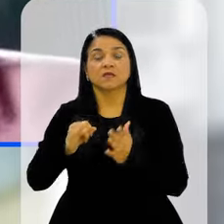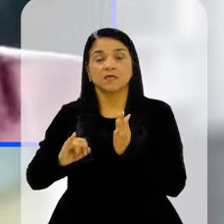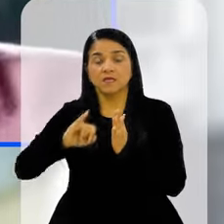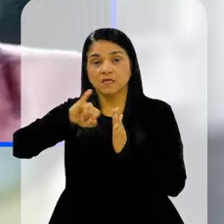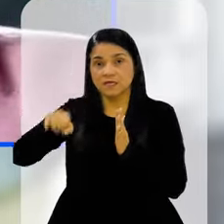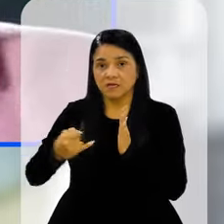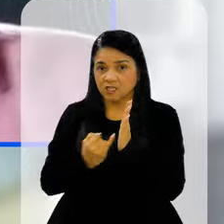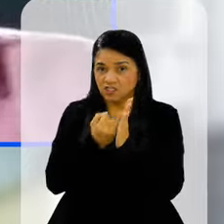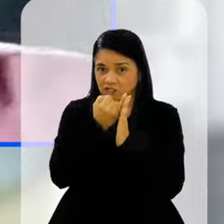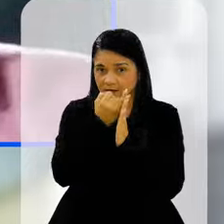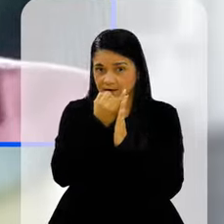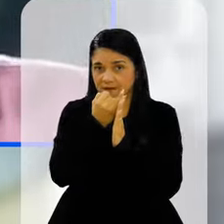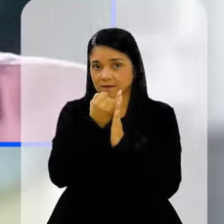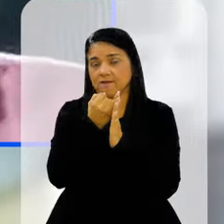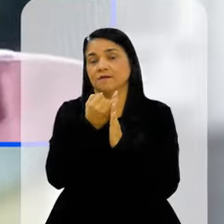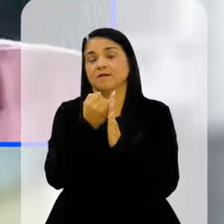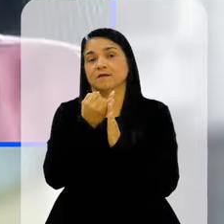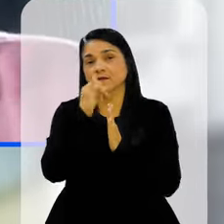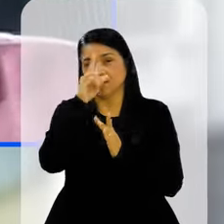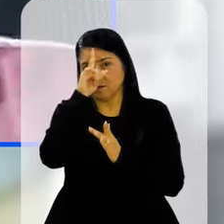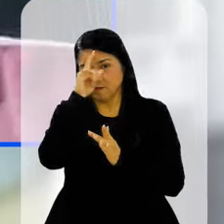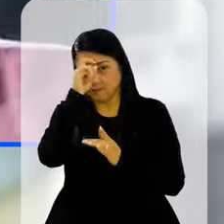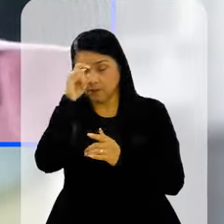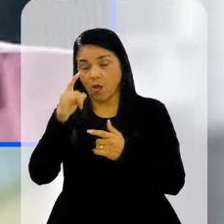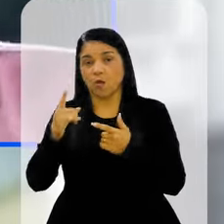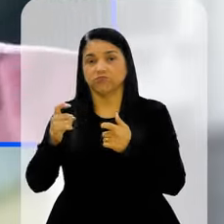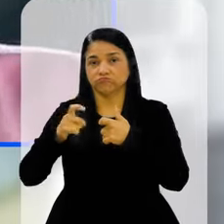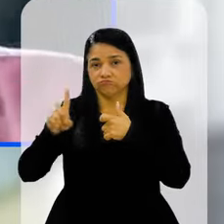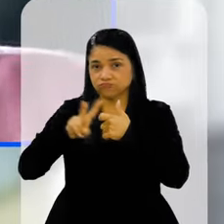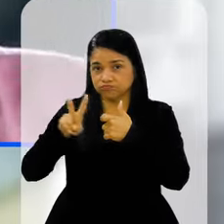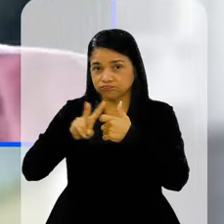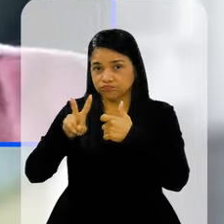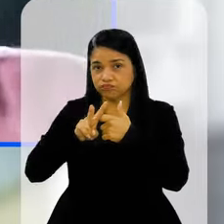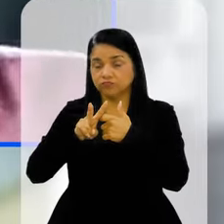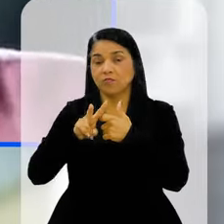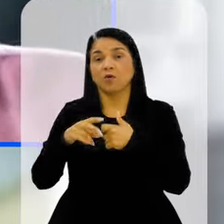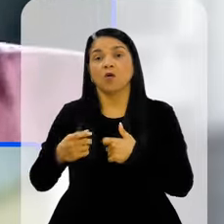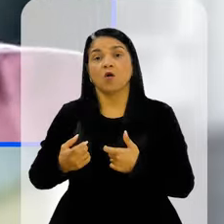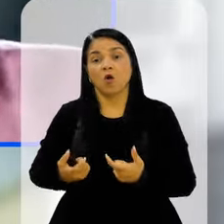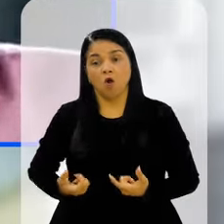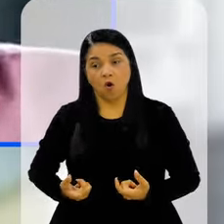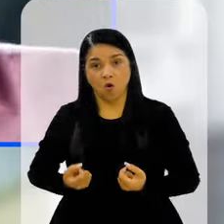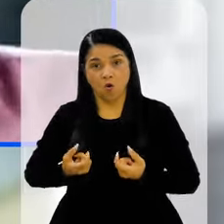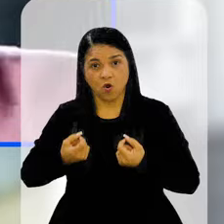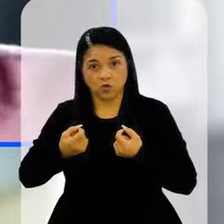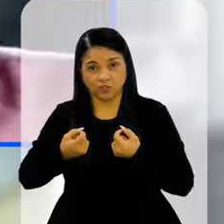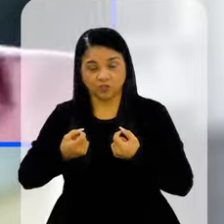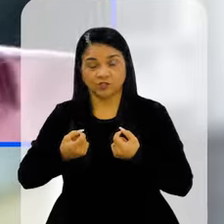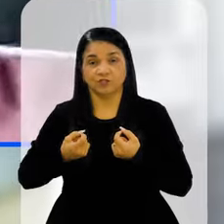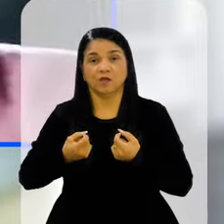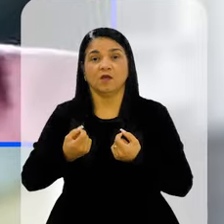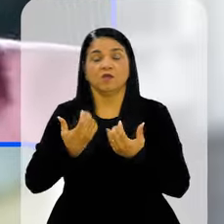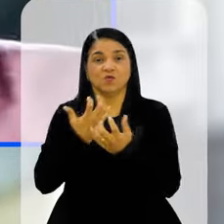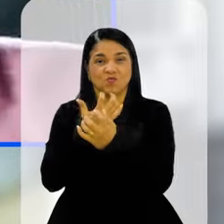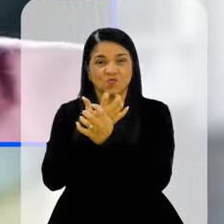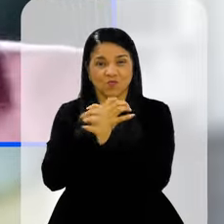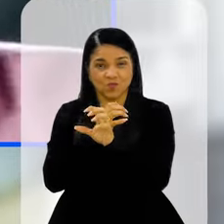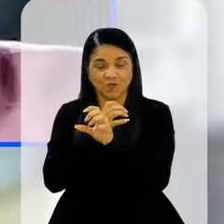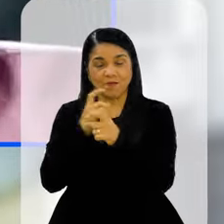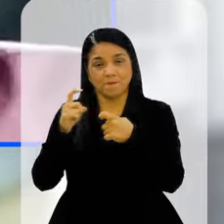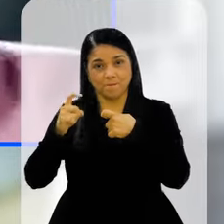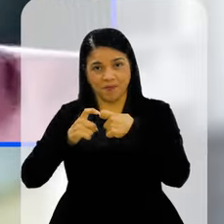licitações, um hospital veterinário em Irajá, que vai fazer esse papel de alta complexidade,